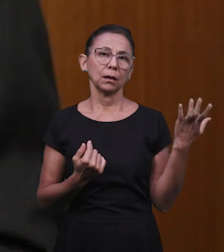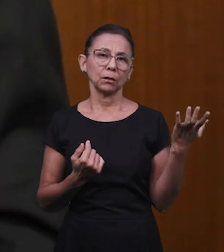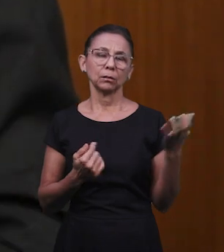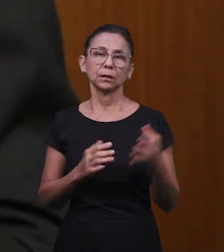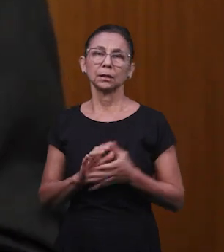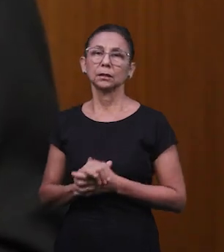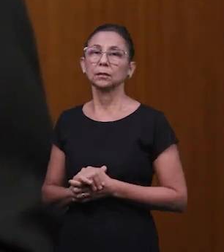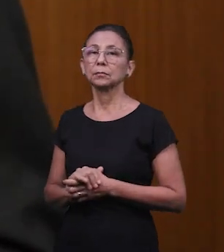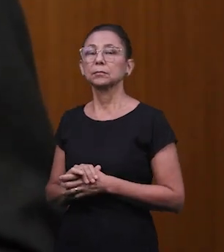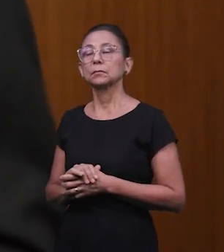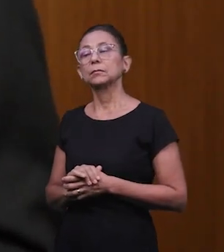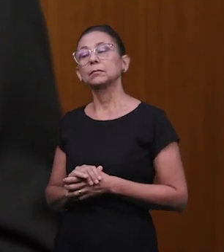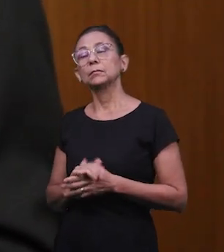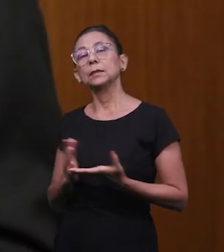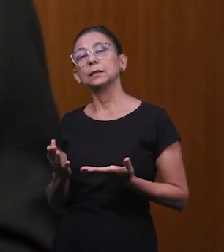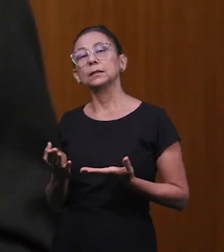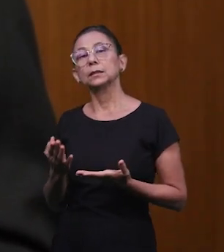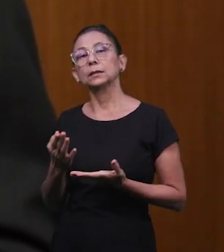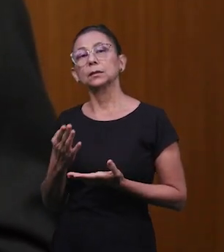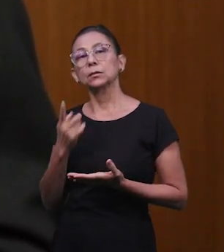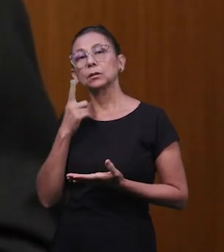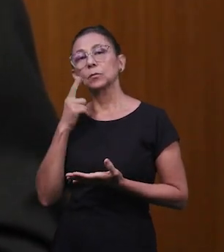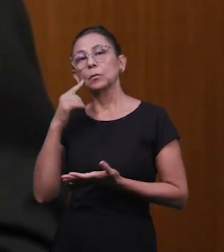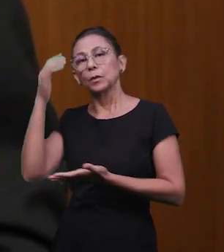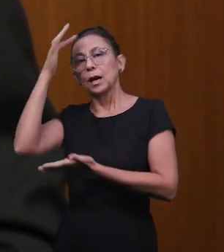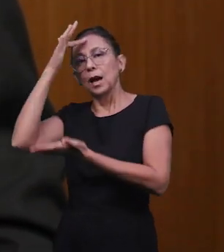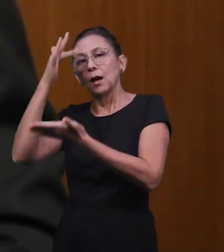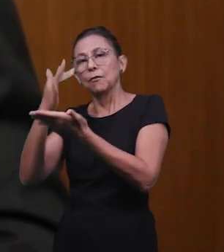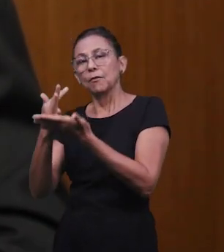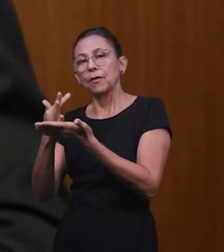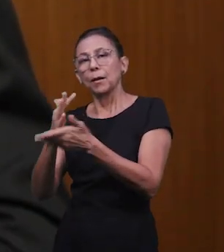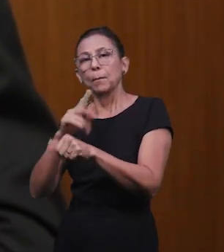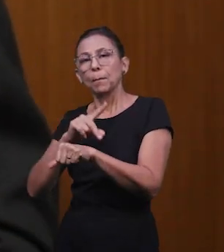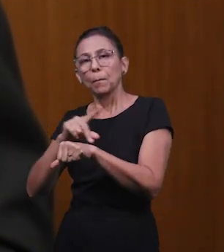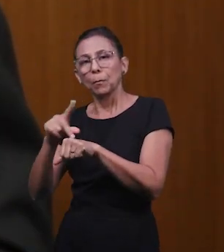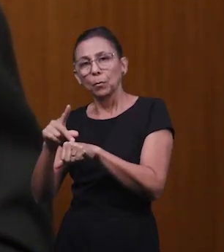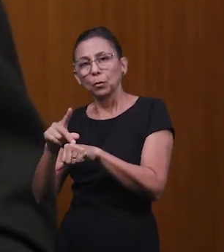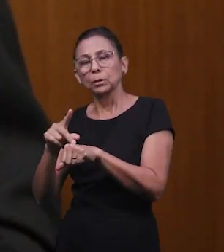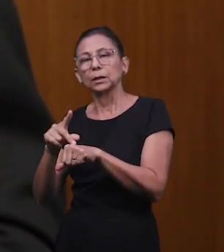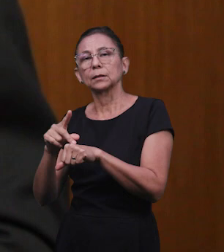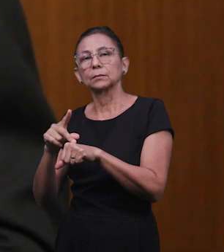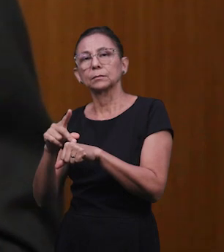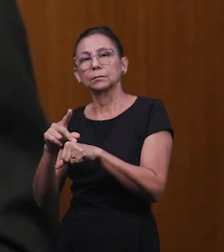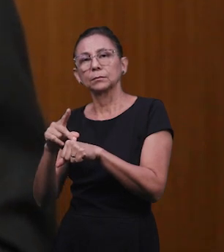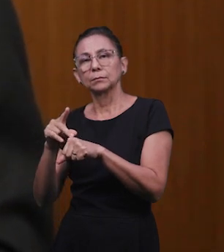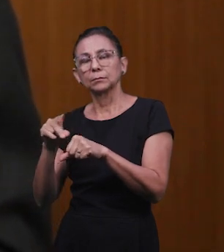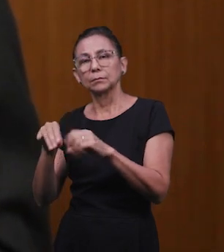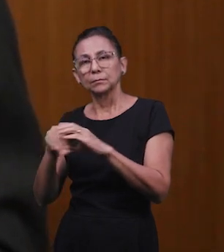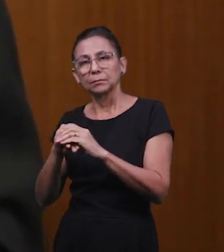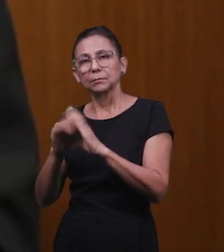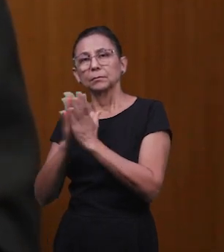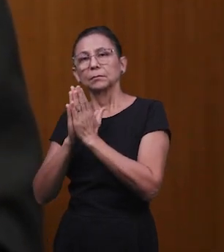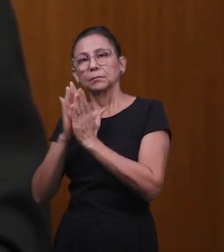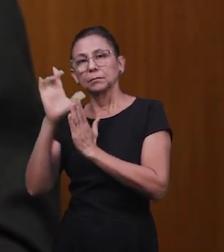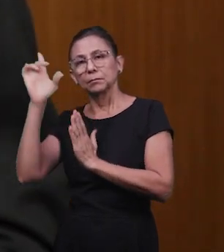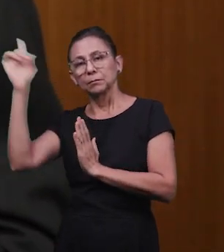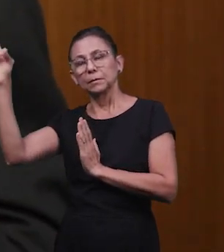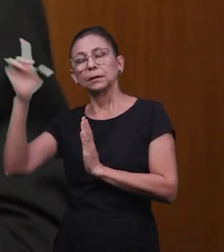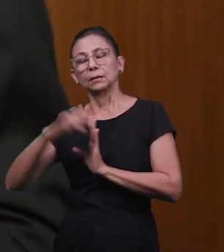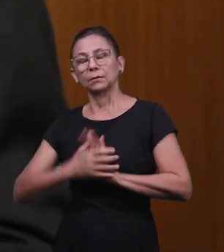genuína, a fé geradora. Sim. Né? Qual é a experiência que a gente pode